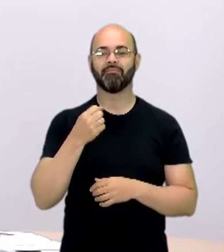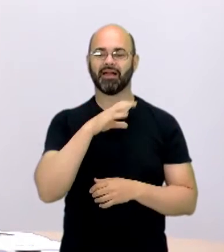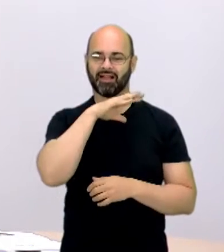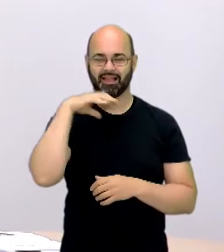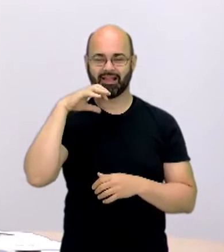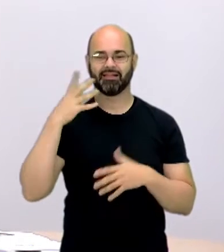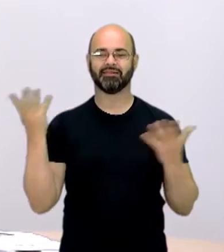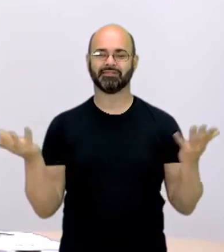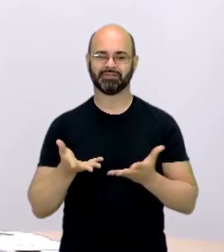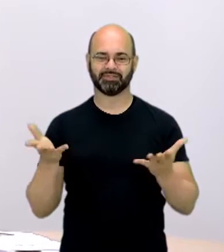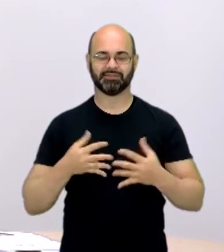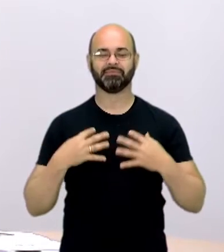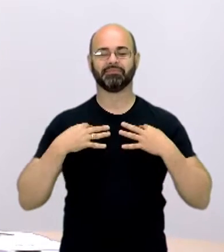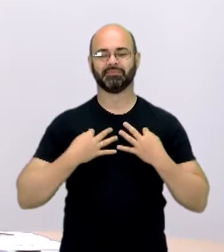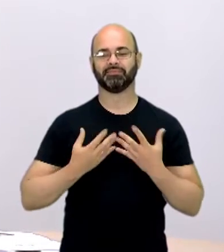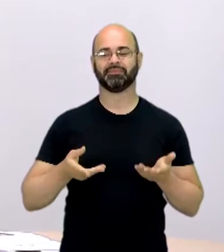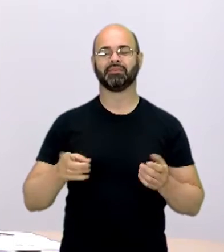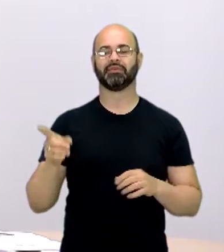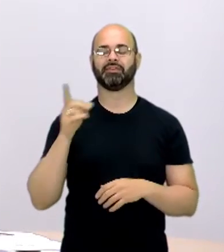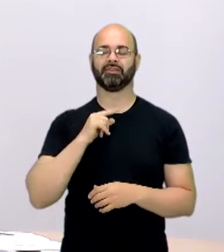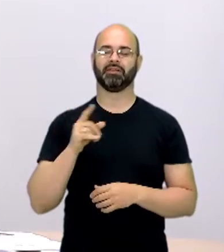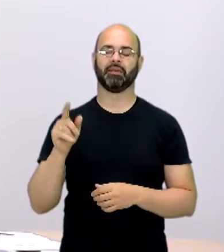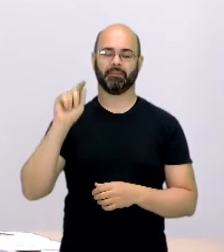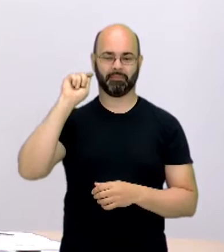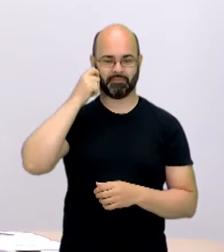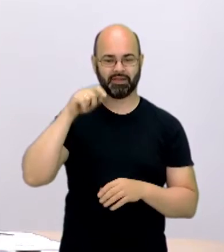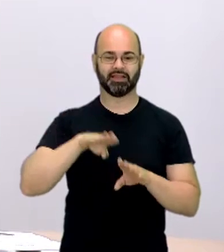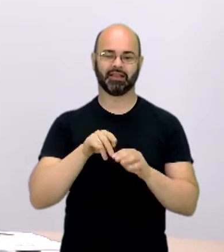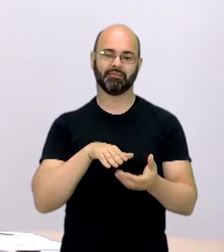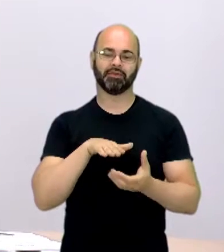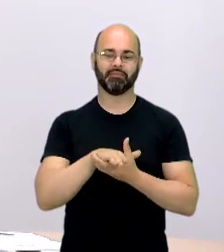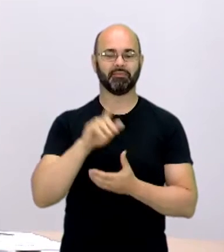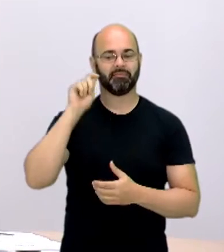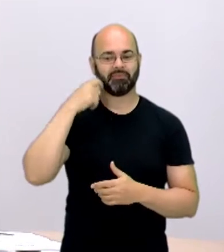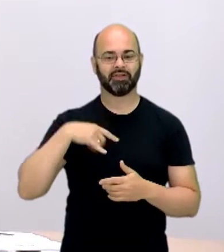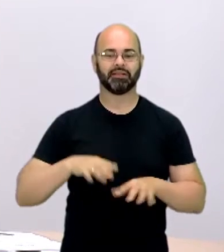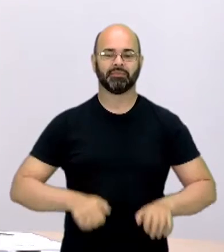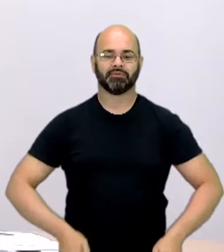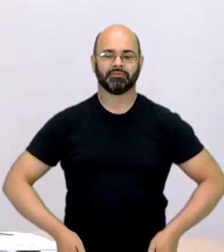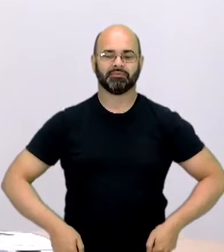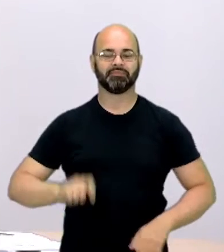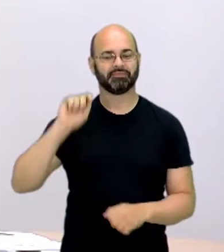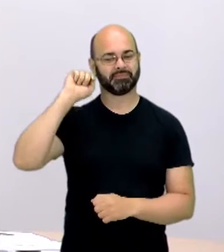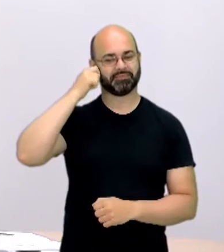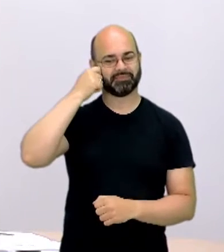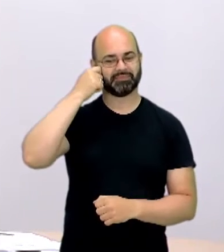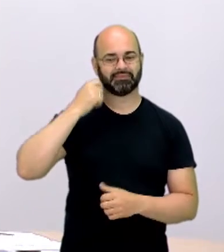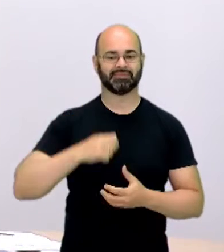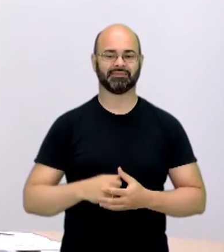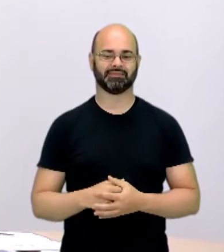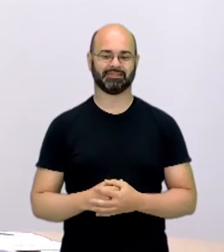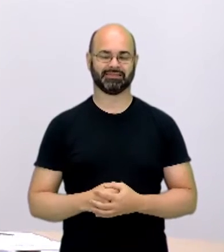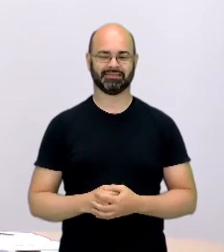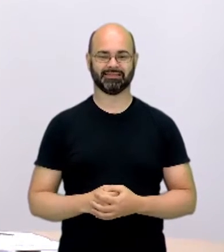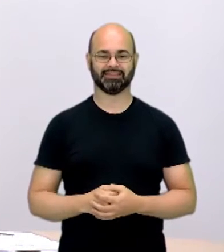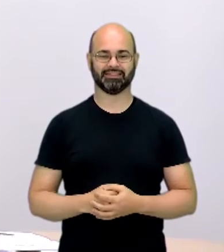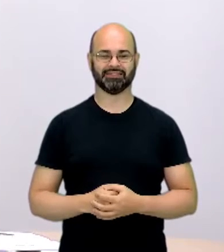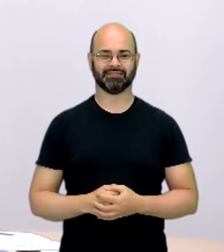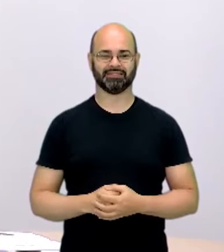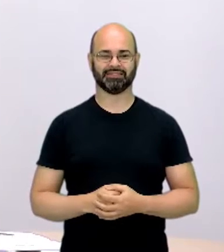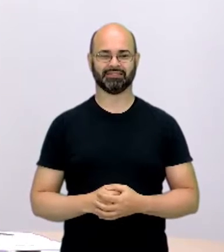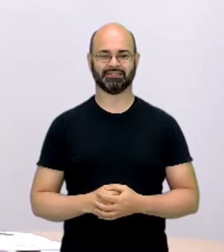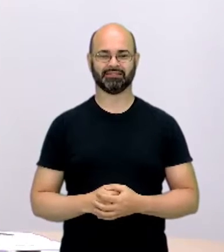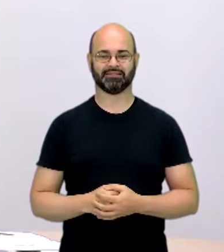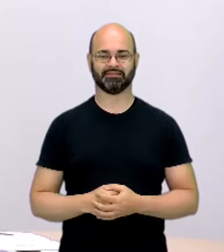I'm wearing a black shirt, blue jeans and black sneakers. Hoje estou vestindo uma camisa preta, jeans azuis e